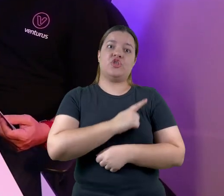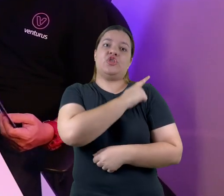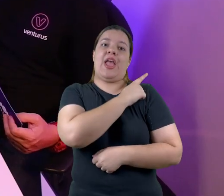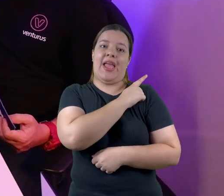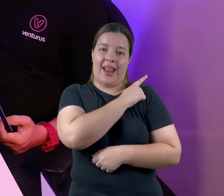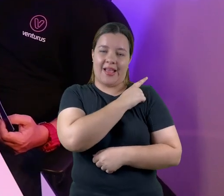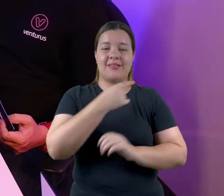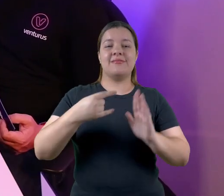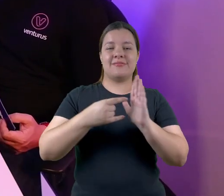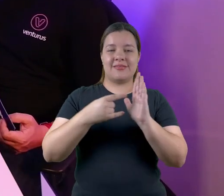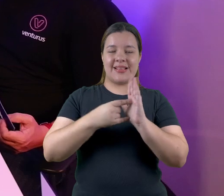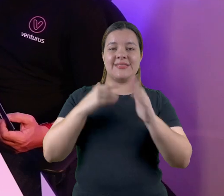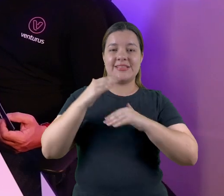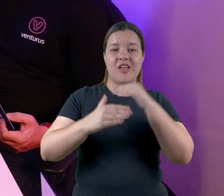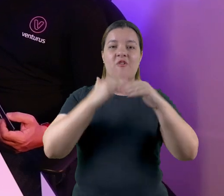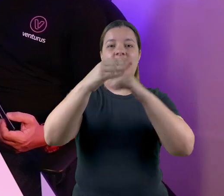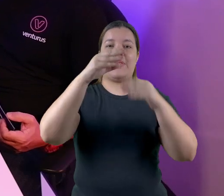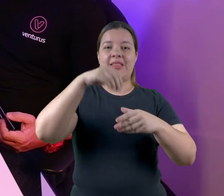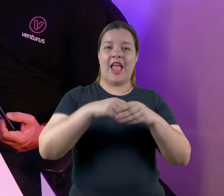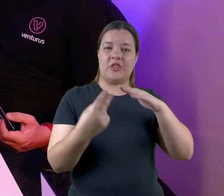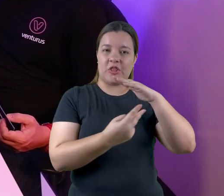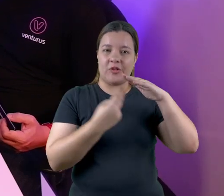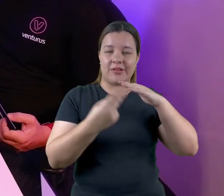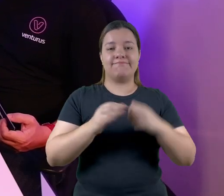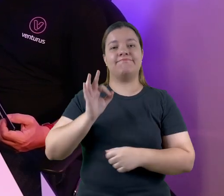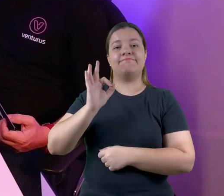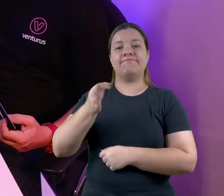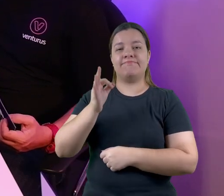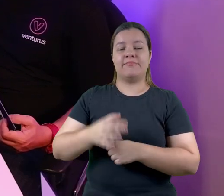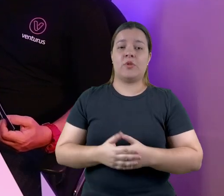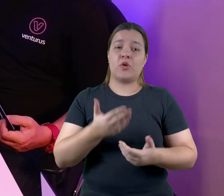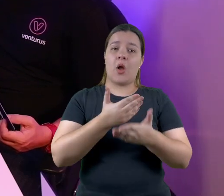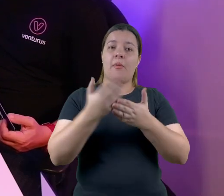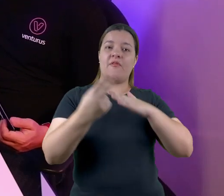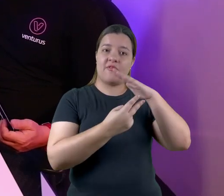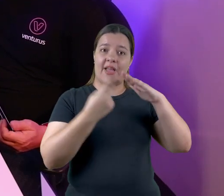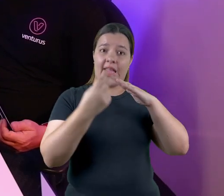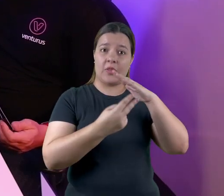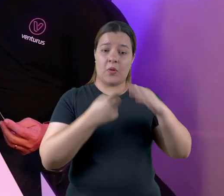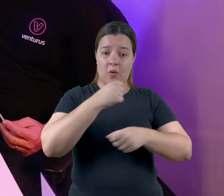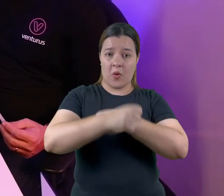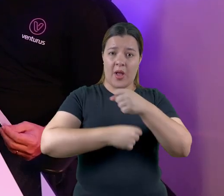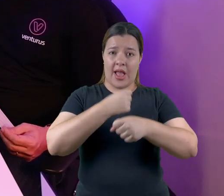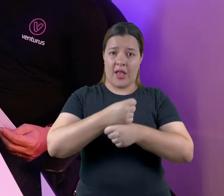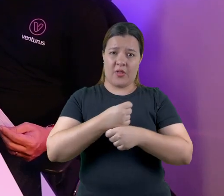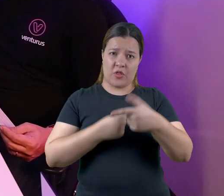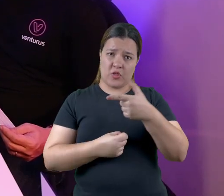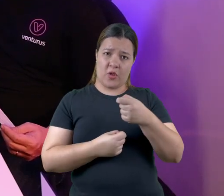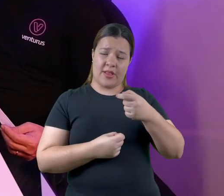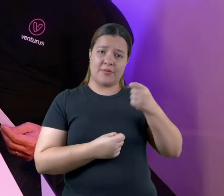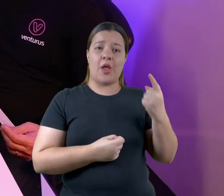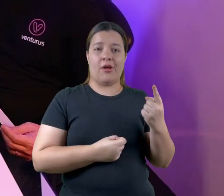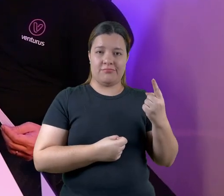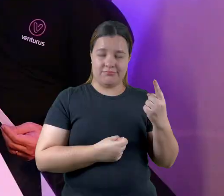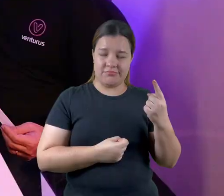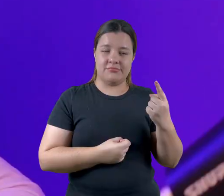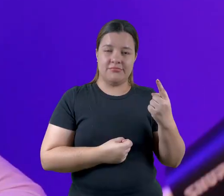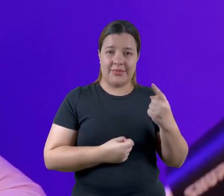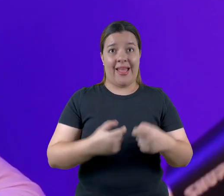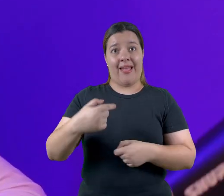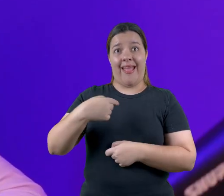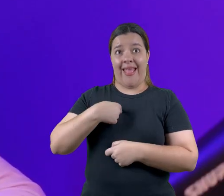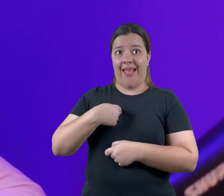hoje de desenvolvimento aqui do venturos isso desde começou no venturos em 2000 faz um 2001